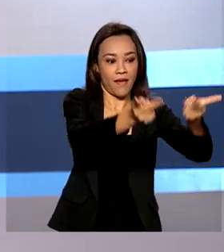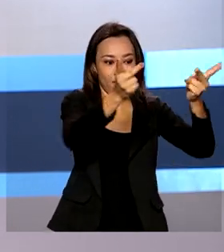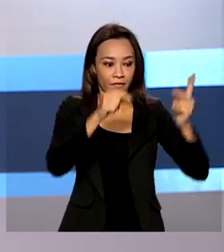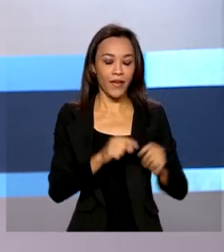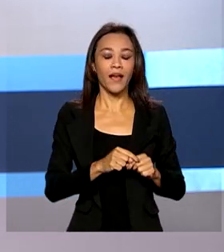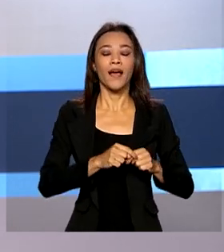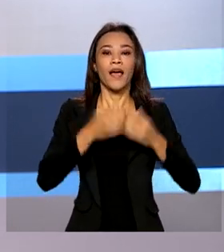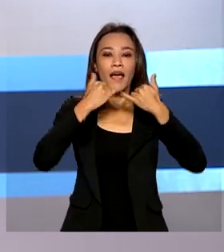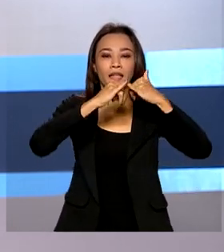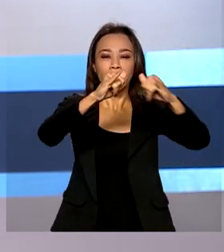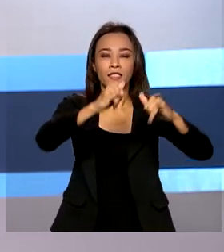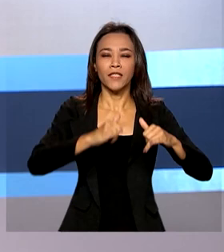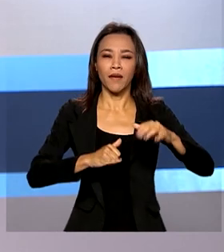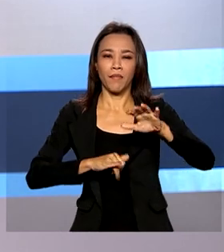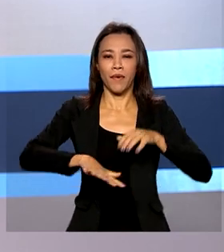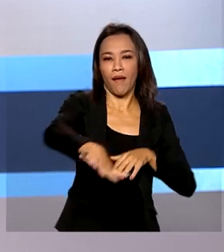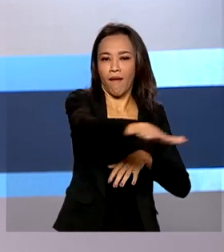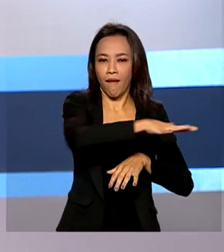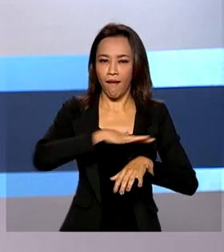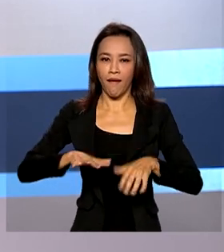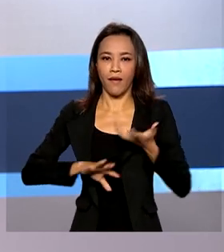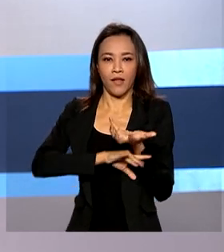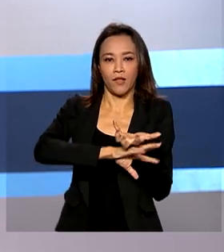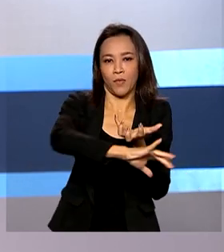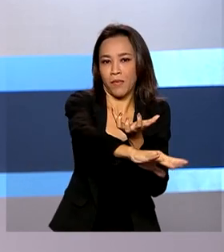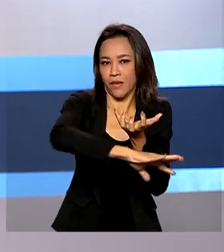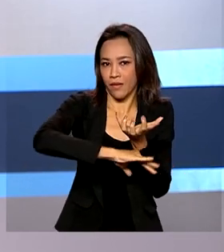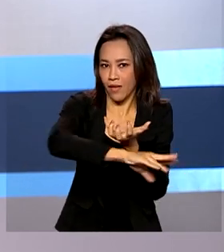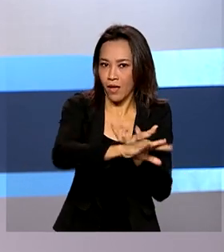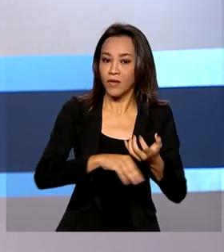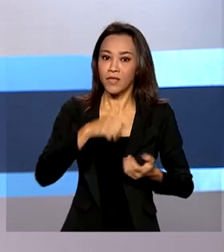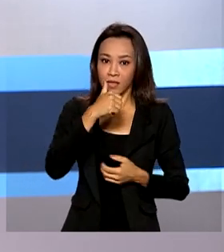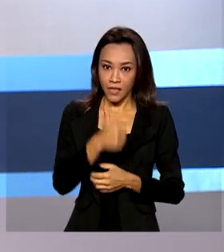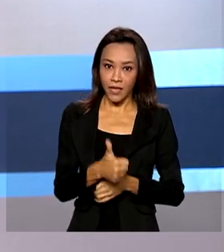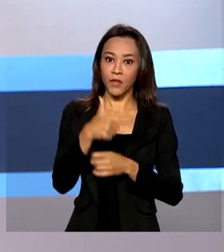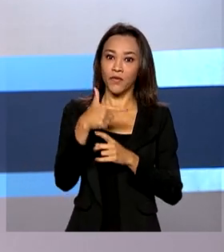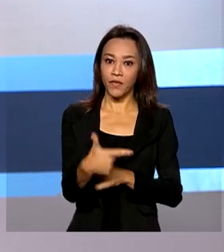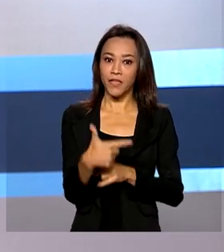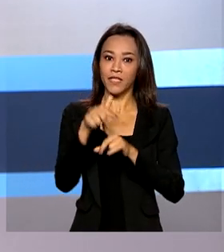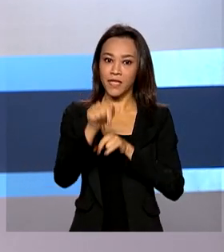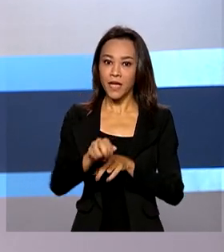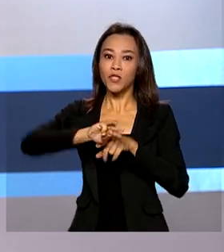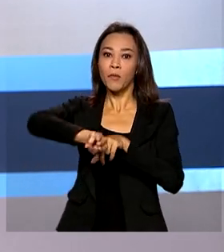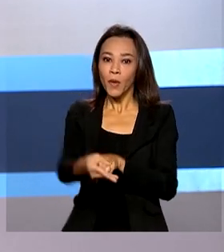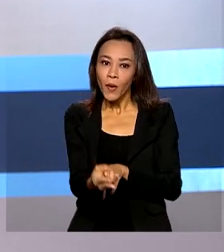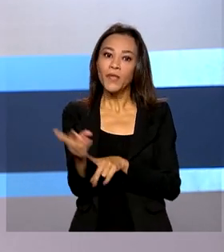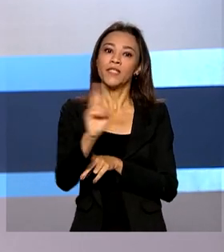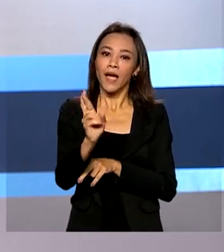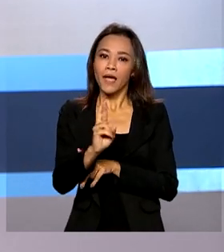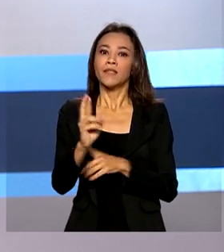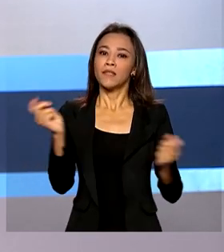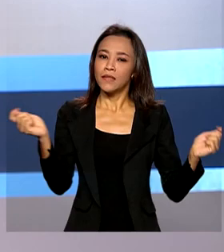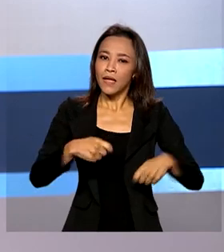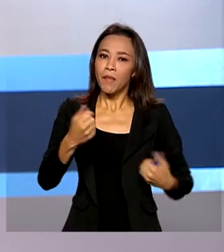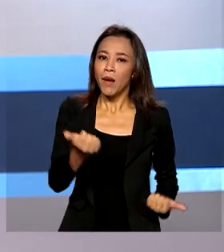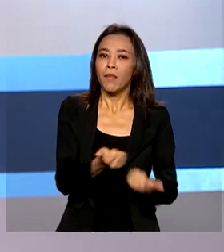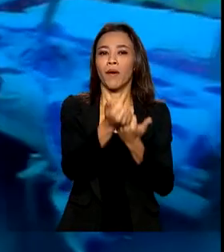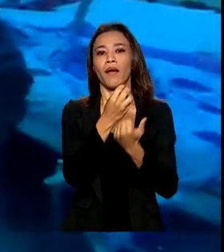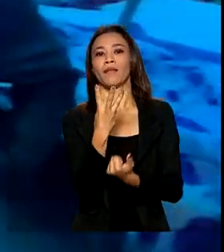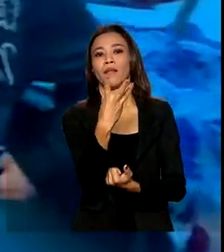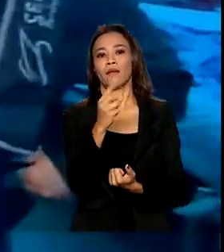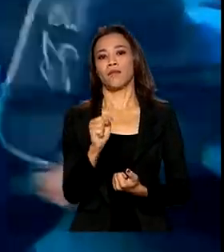da região. Um investimento de 127 milhões de reais, com capacidade de atender cerca de 3 mil